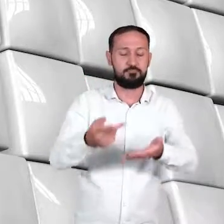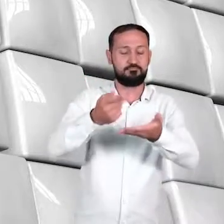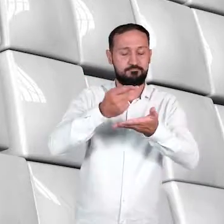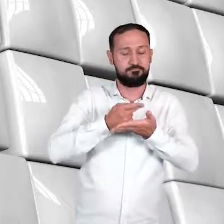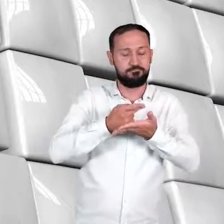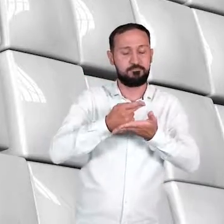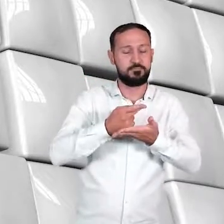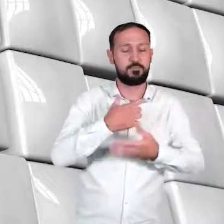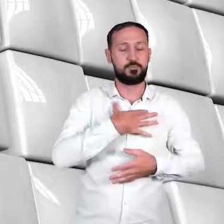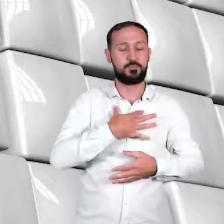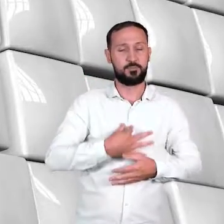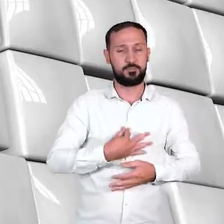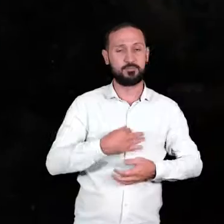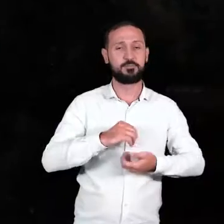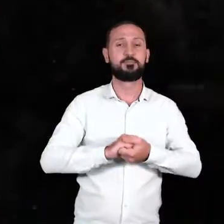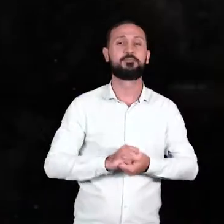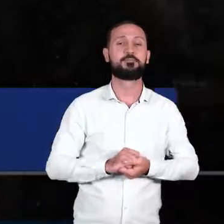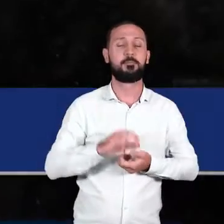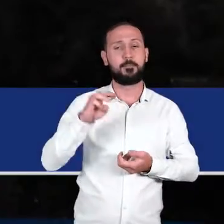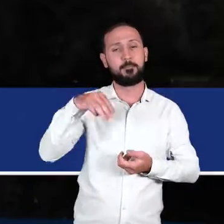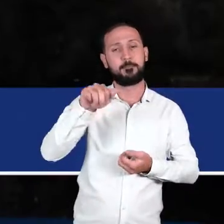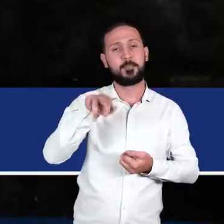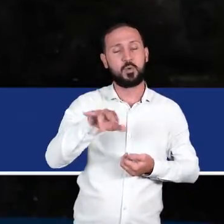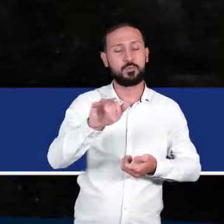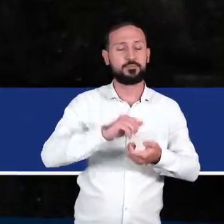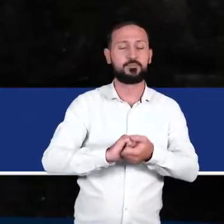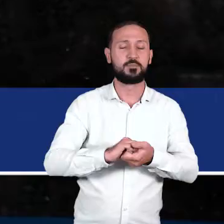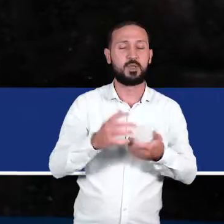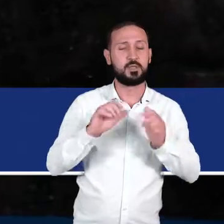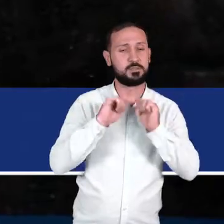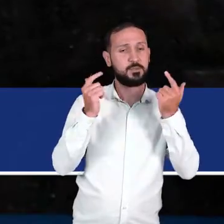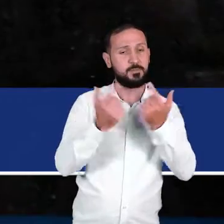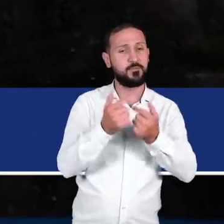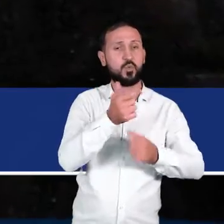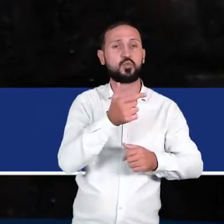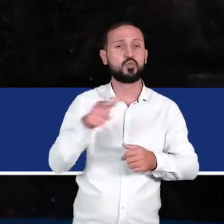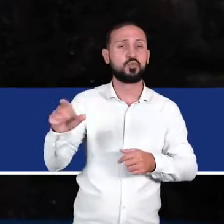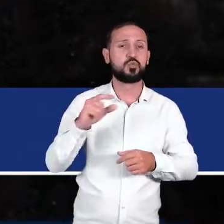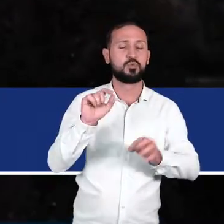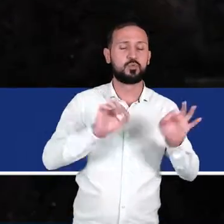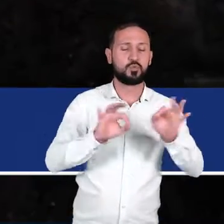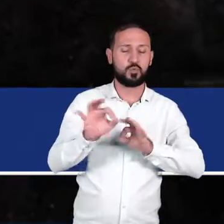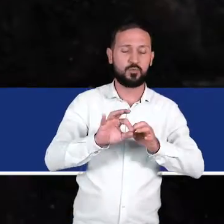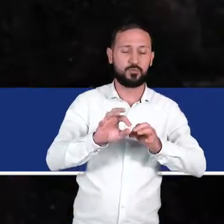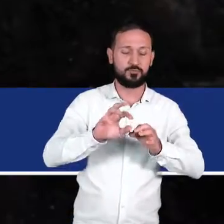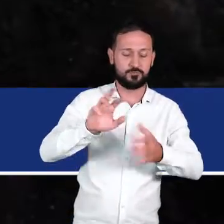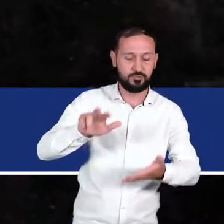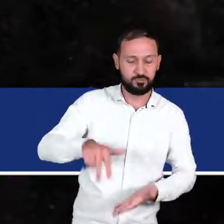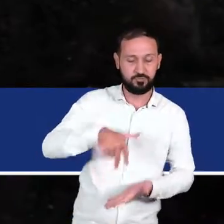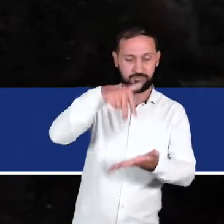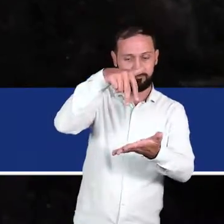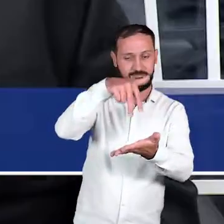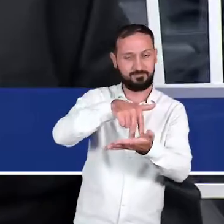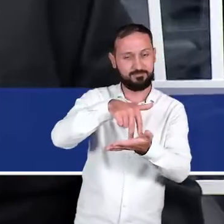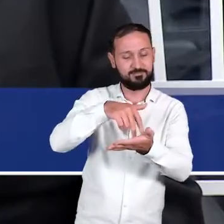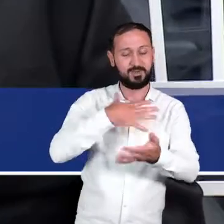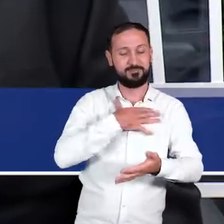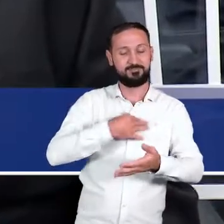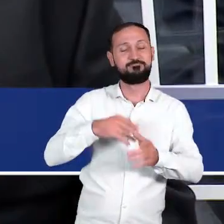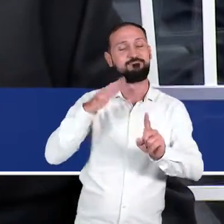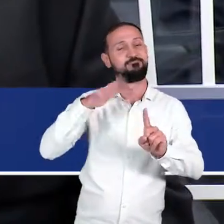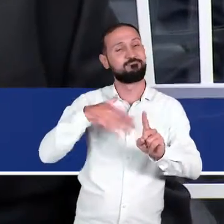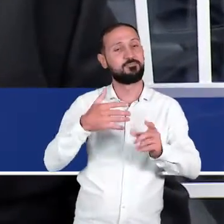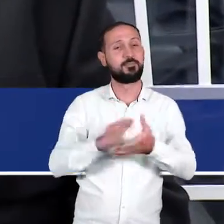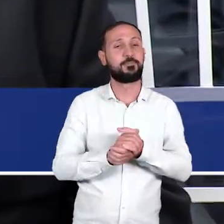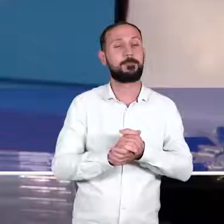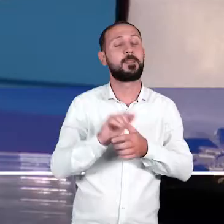medalha Mary Parker Foley. A Assembleia Legislativa foi mais uma vez palco de homenagens e comemorações, desta vez